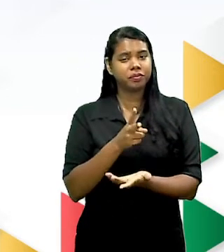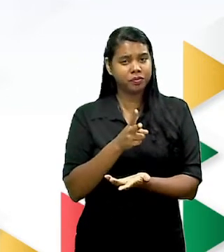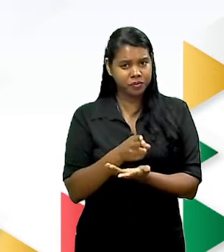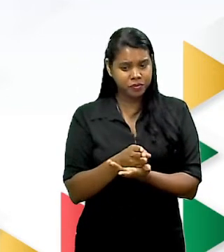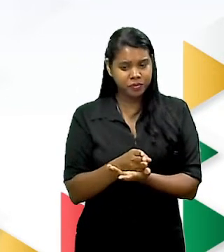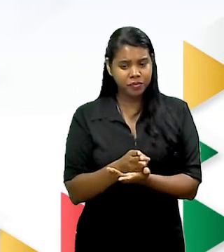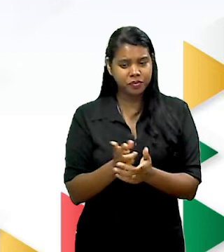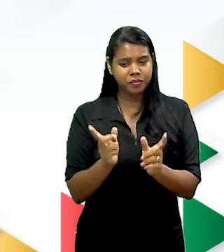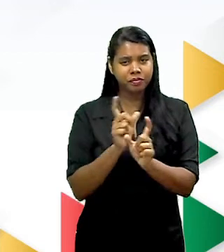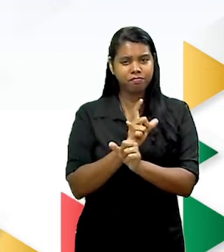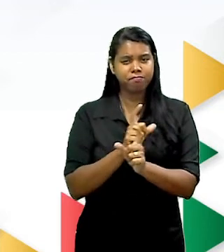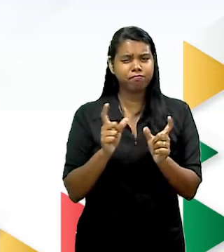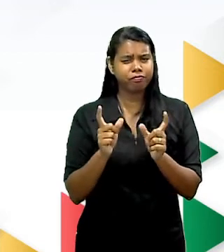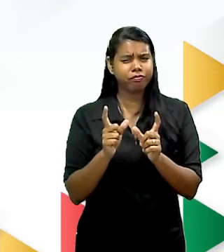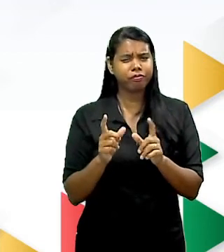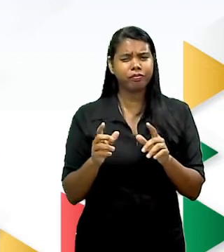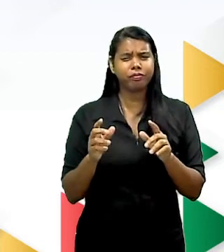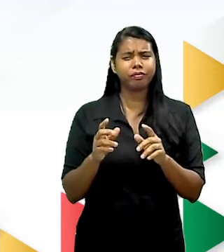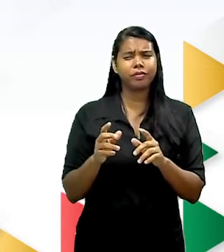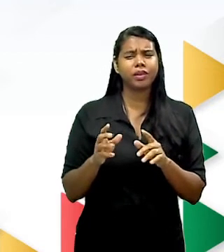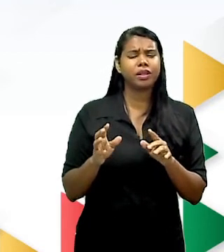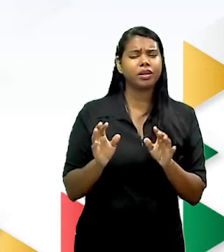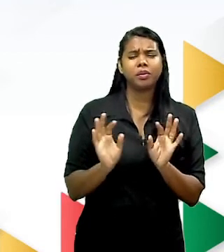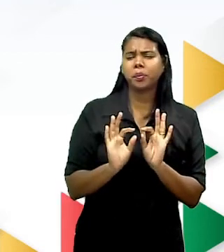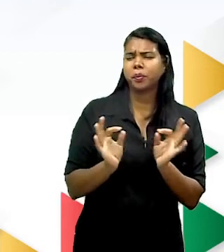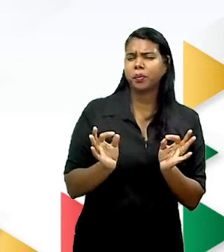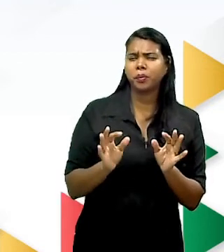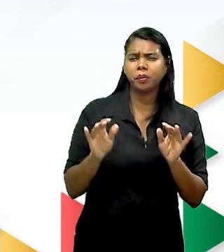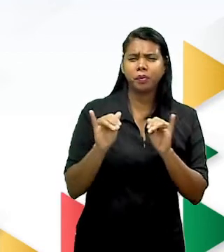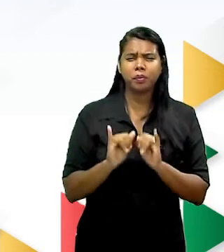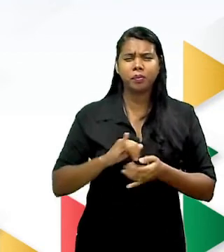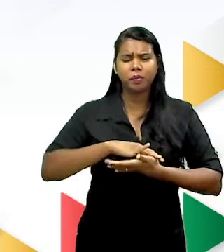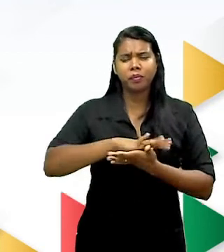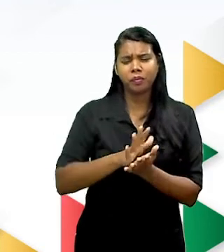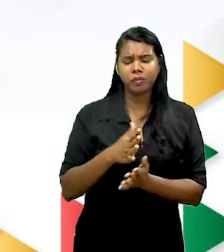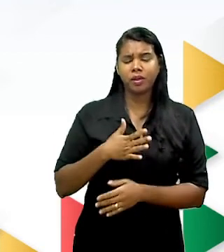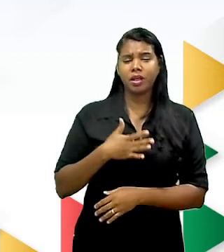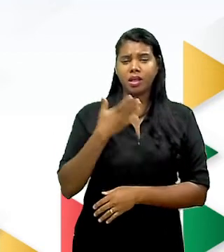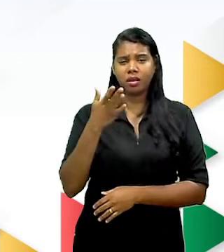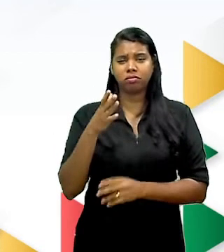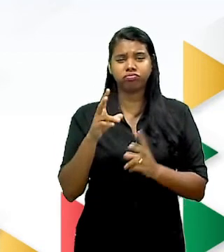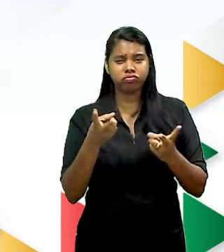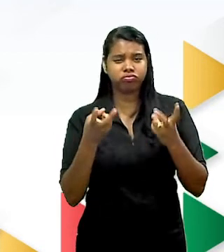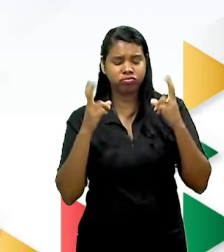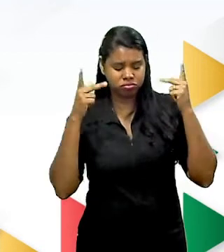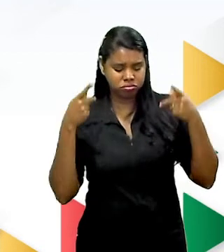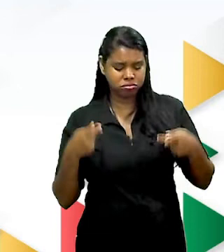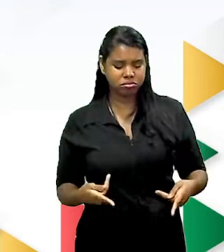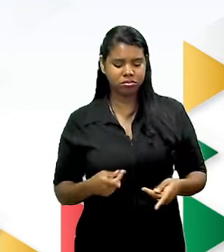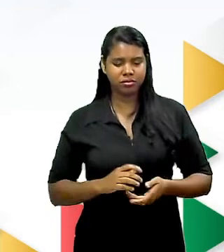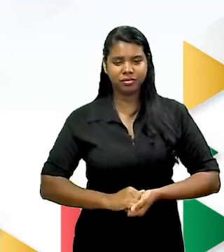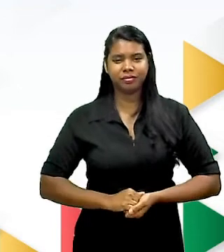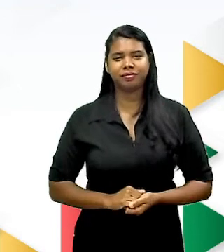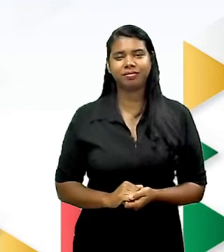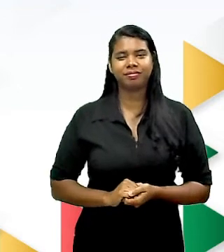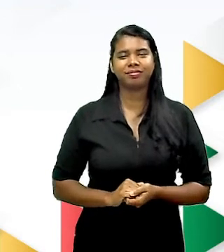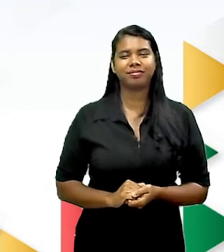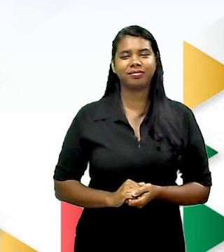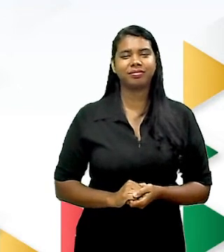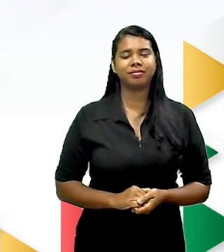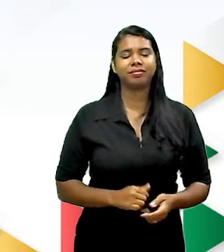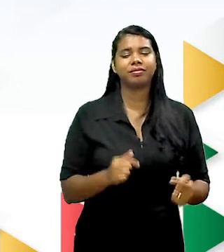sinônimo de evento incomum, espantoso ou desastroso, sob a perspectiva humana. Contudo,